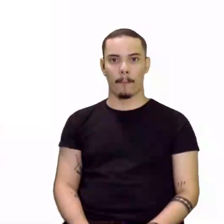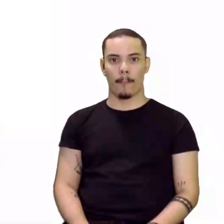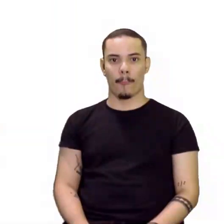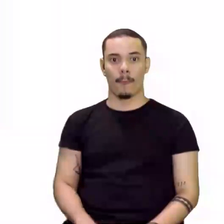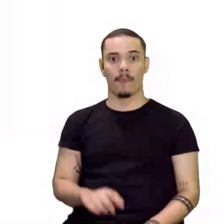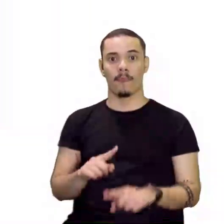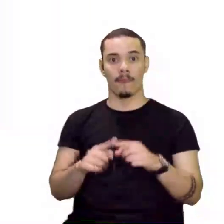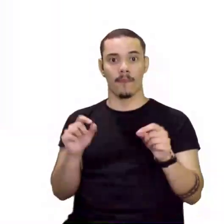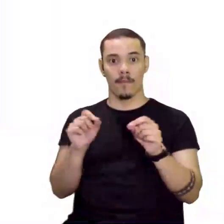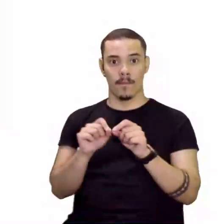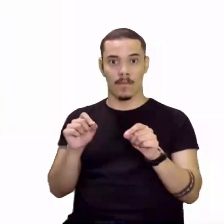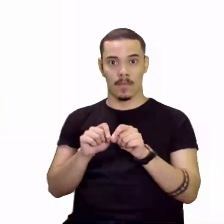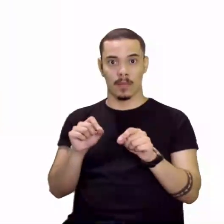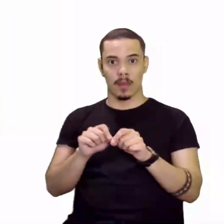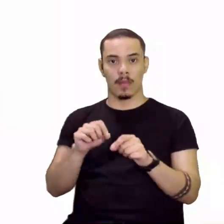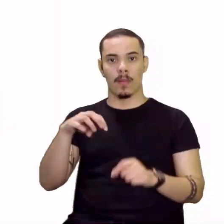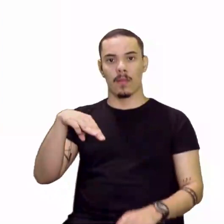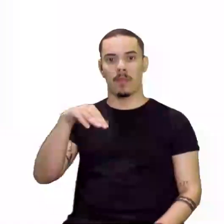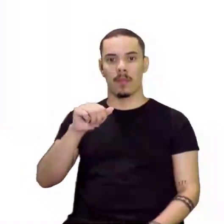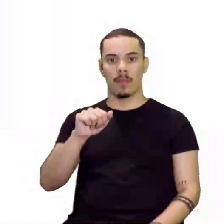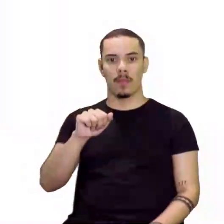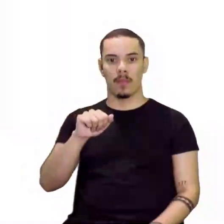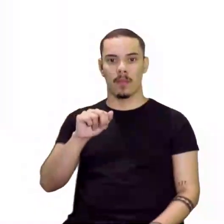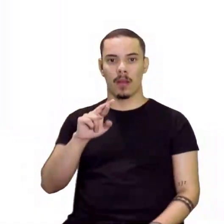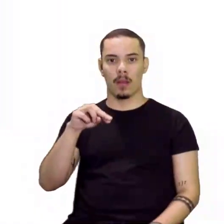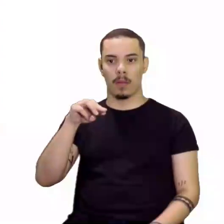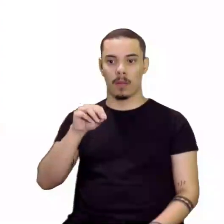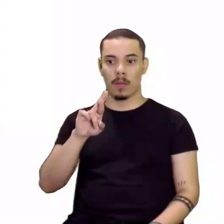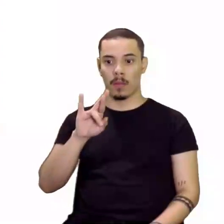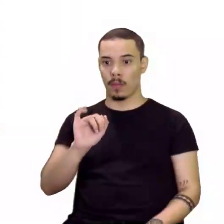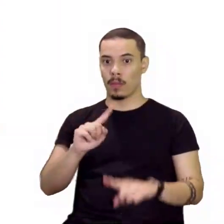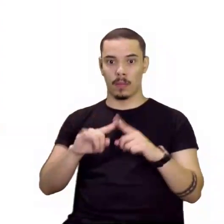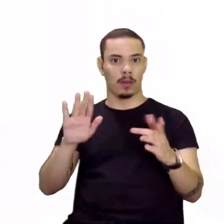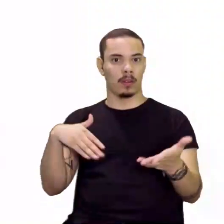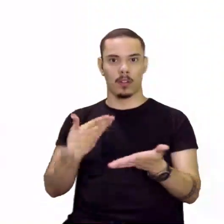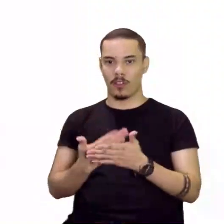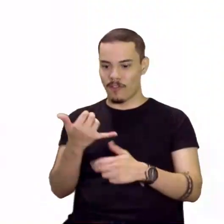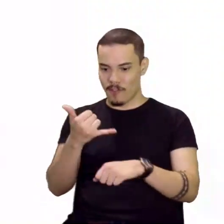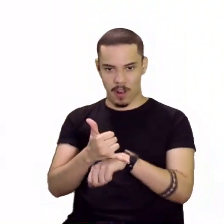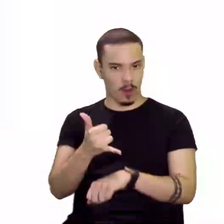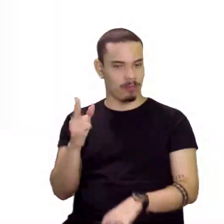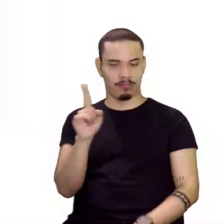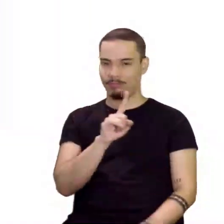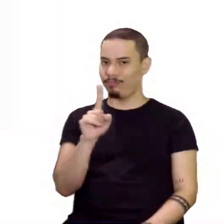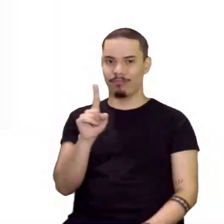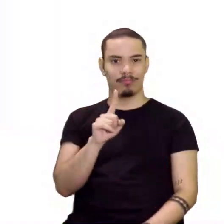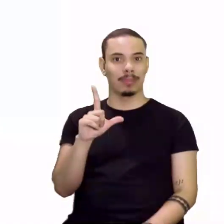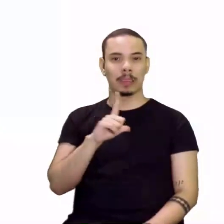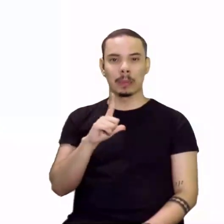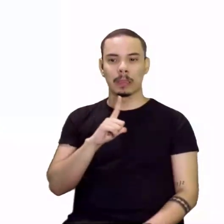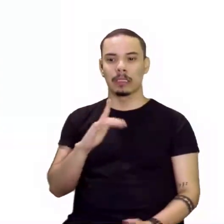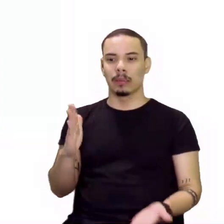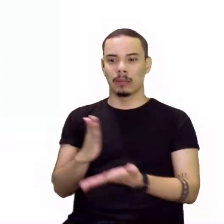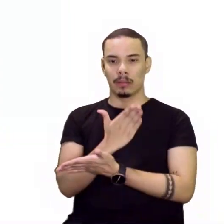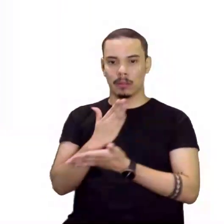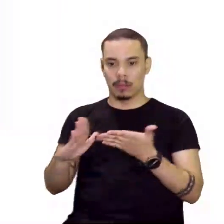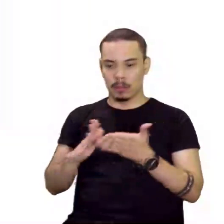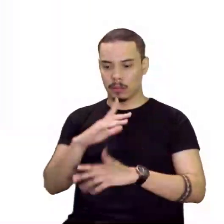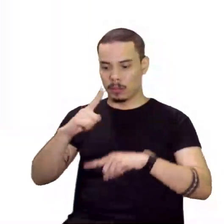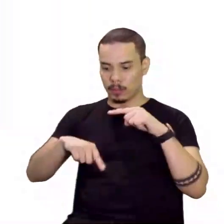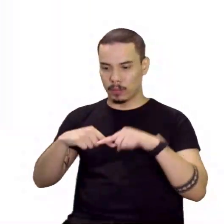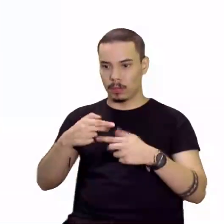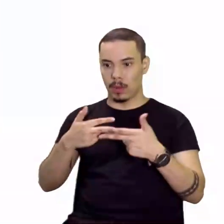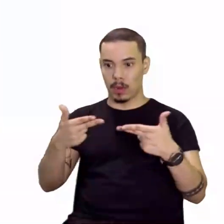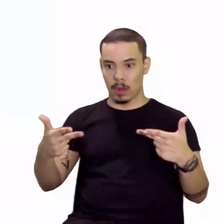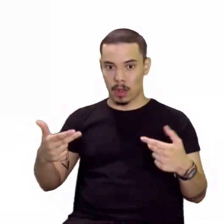Anda fazendo mármore, tá? Tem mármore artificial. Mas até hoje o homem não fez ferro, não. Tá? Ele fez esse material até tanto duro,